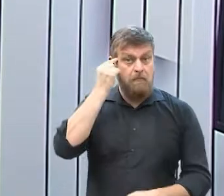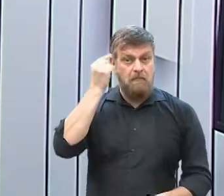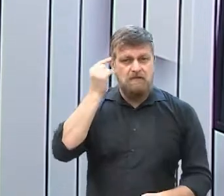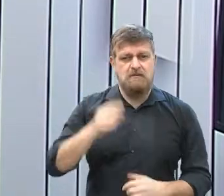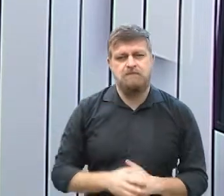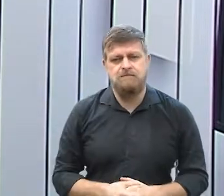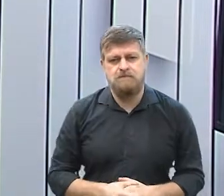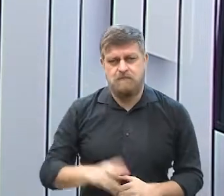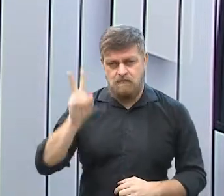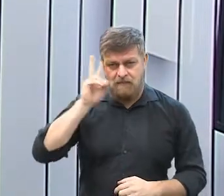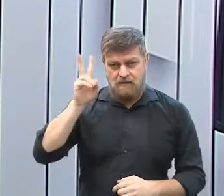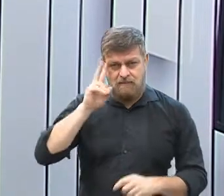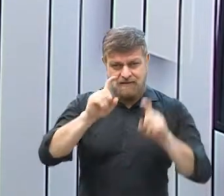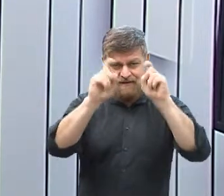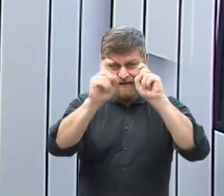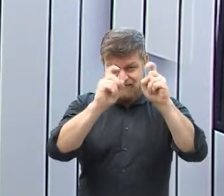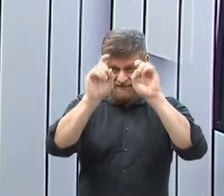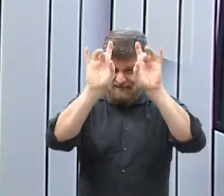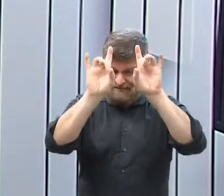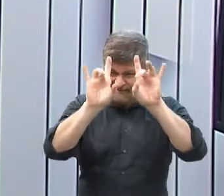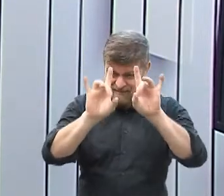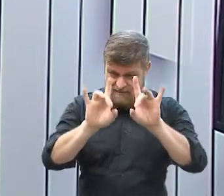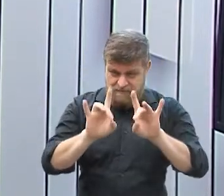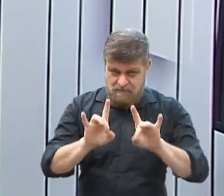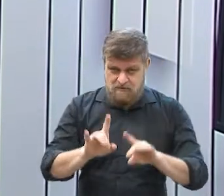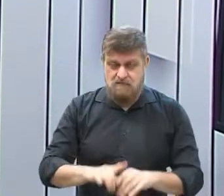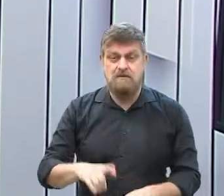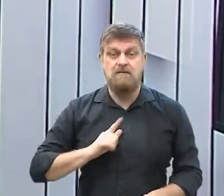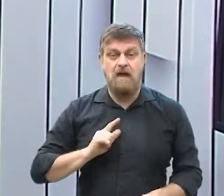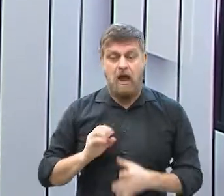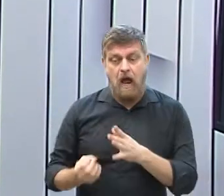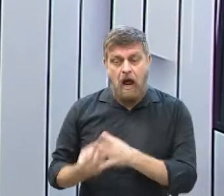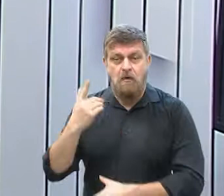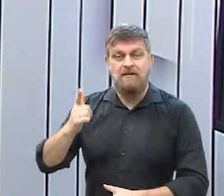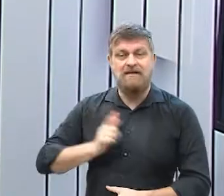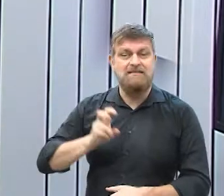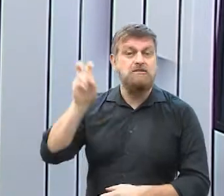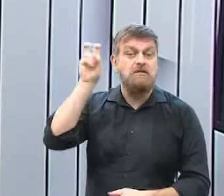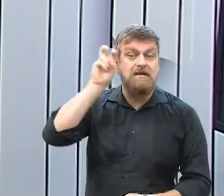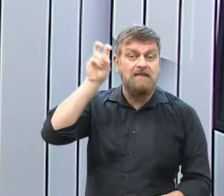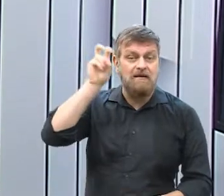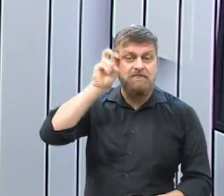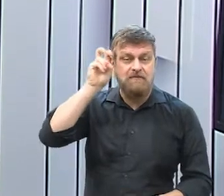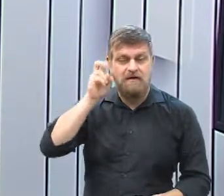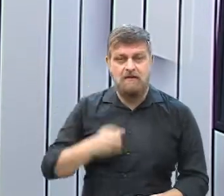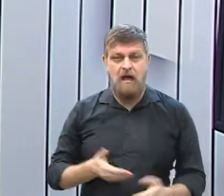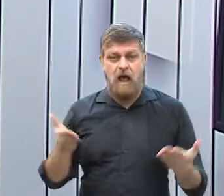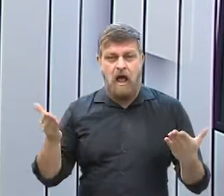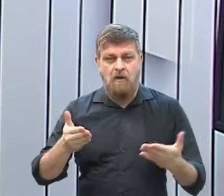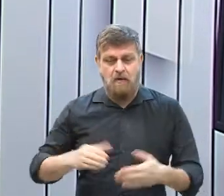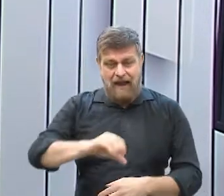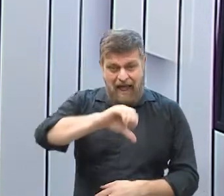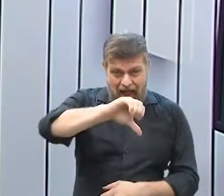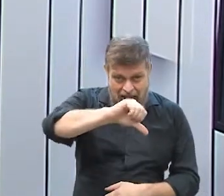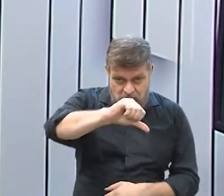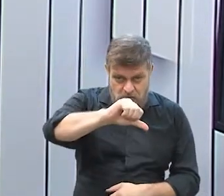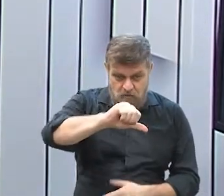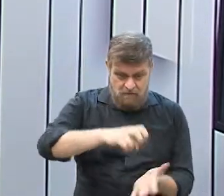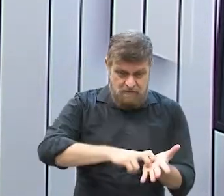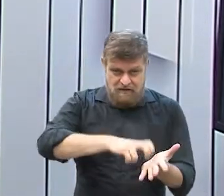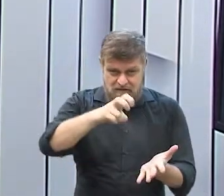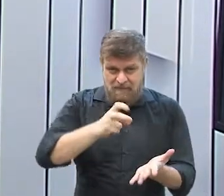que todas as reuniões extraordinárias, elas acontecem nas quintas-feiras, agora a partir das 9 horas da